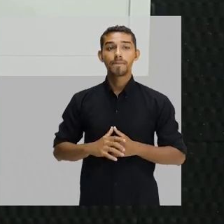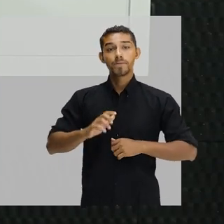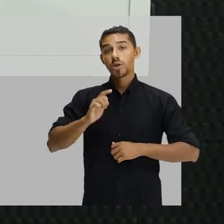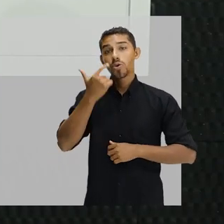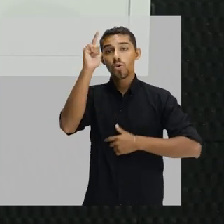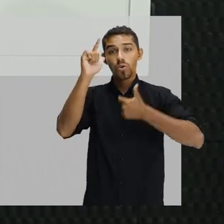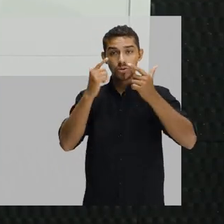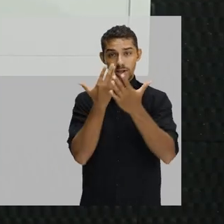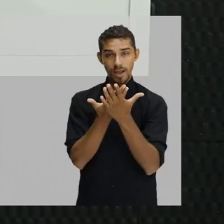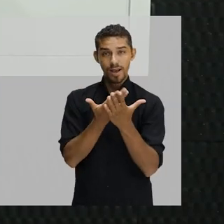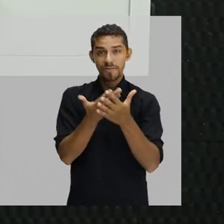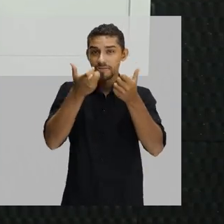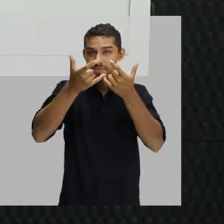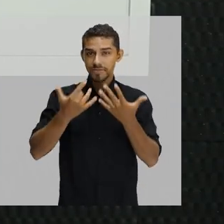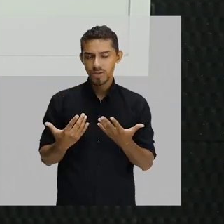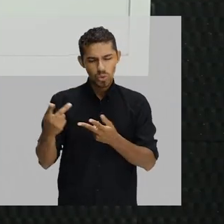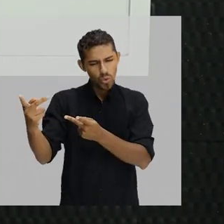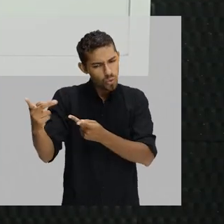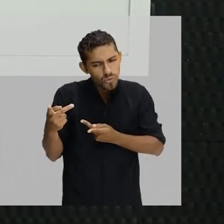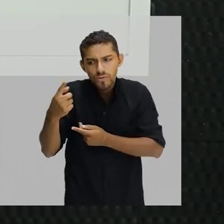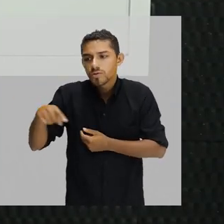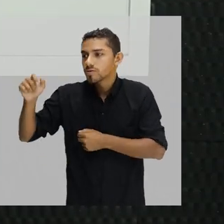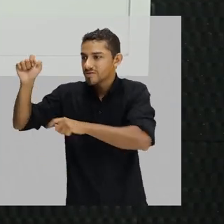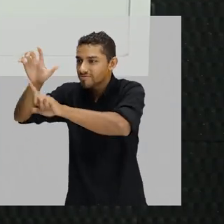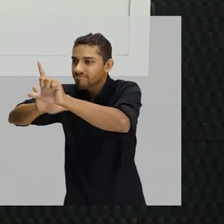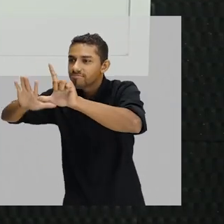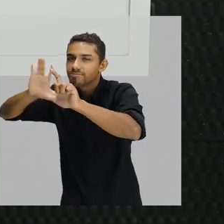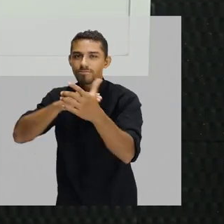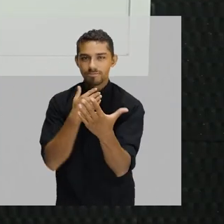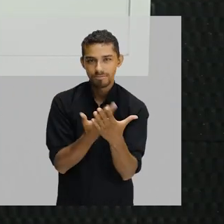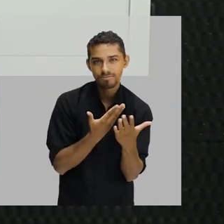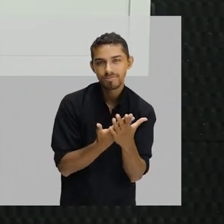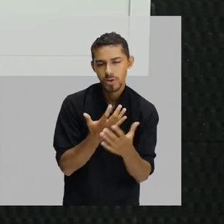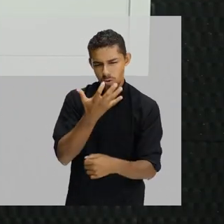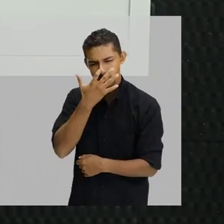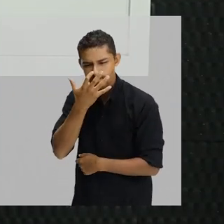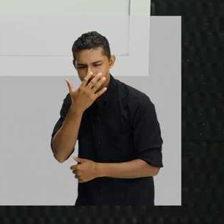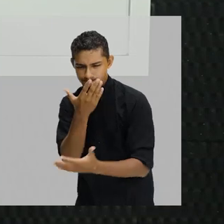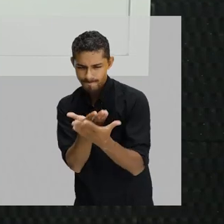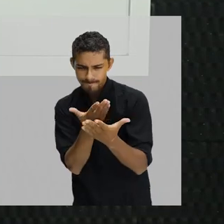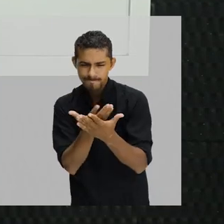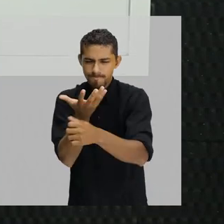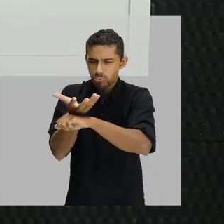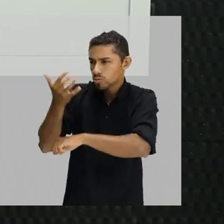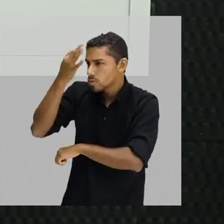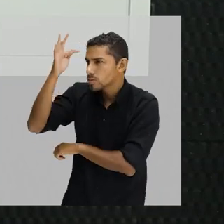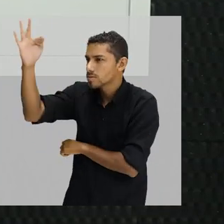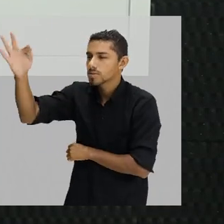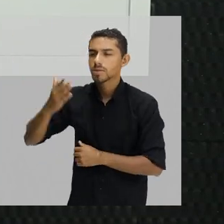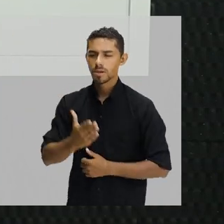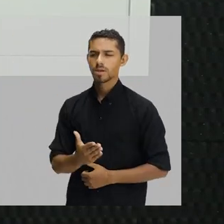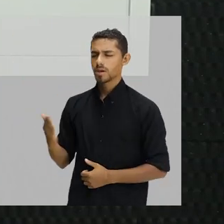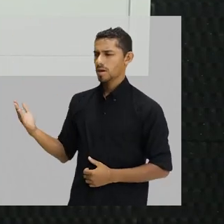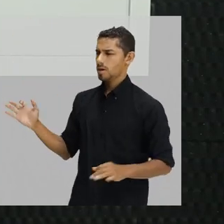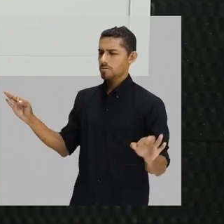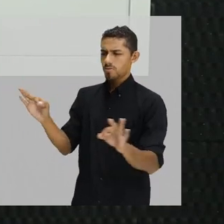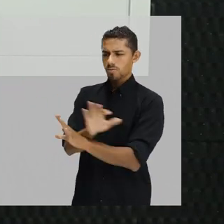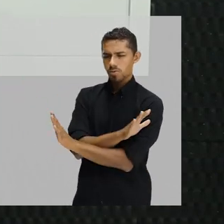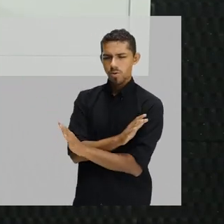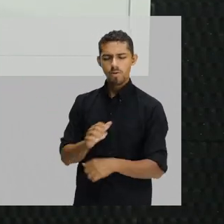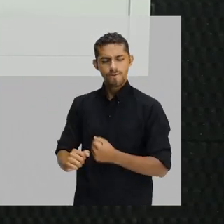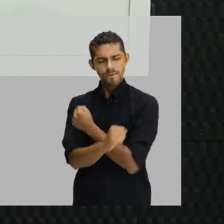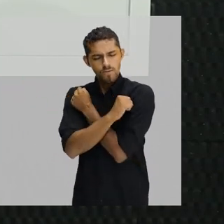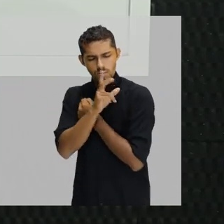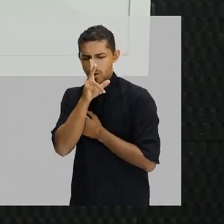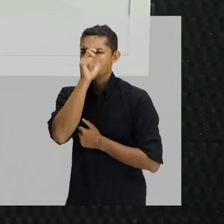Teremos outras aulas para tratar disso. Então, eu te convido ali a ficar conosco, a continuar observando as nossas aulas e acompanhar os nossos conteúdos. Fica aqui um forte